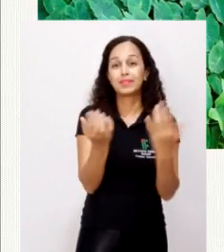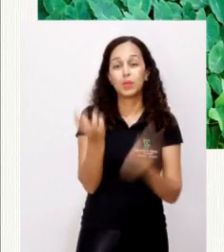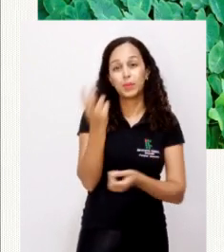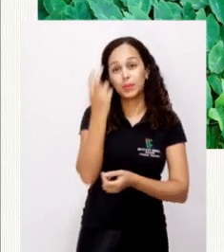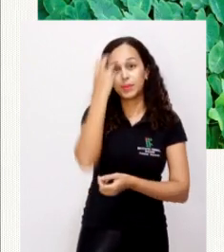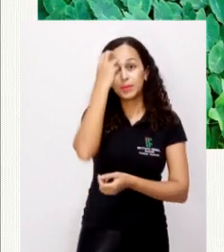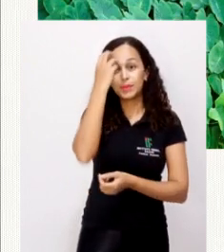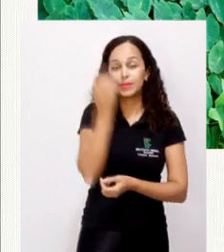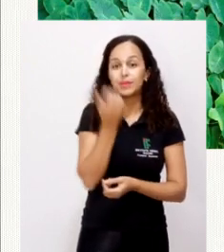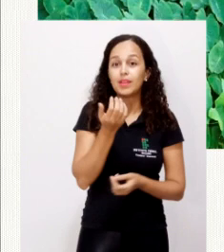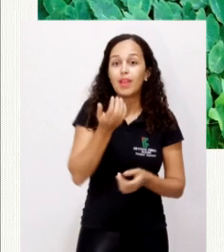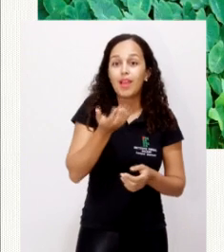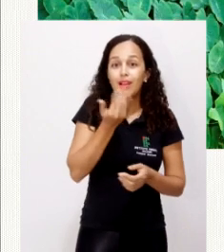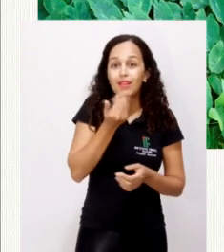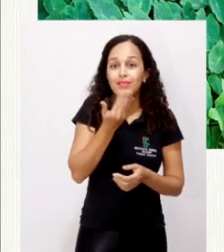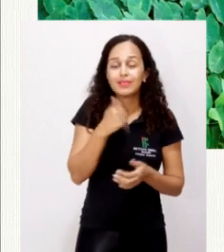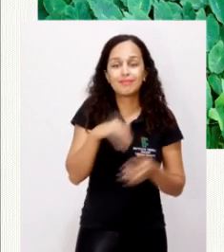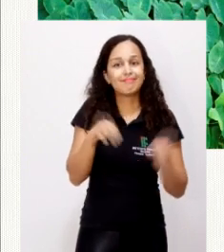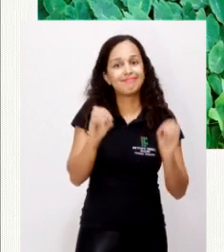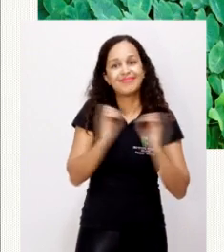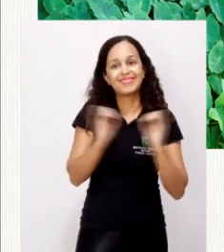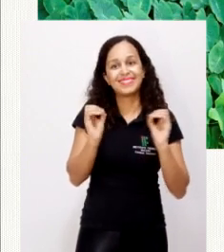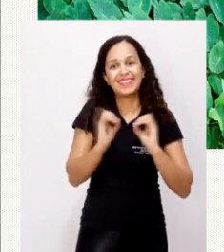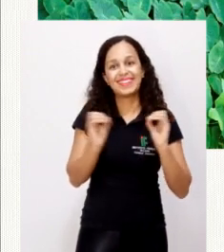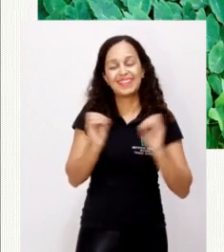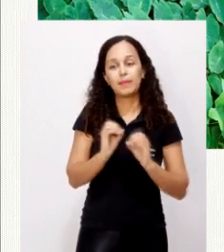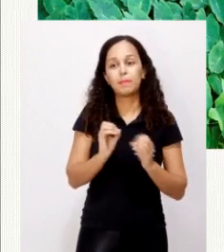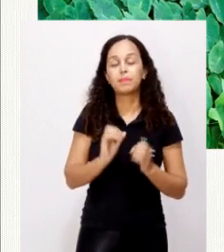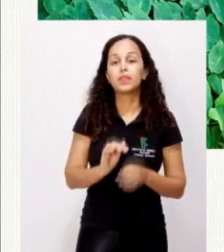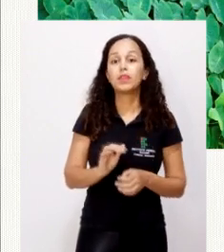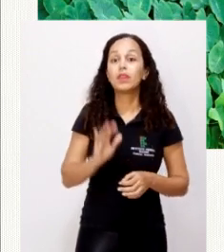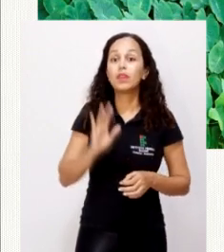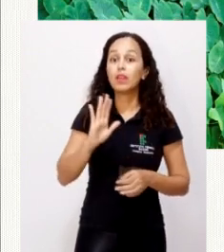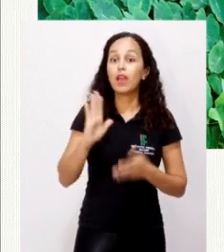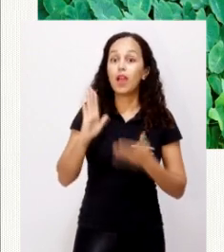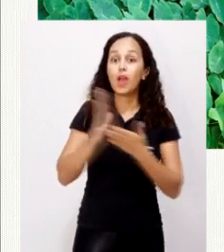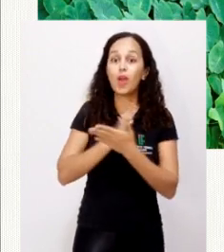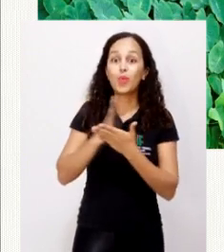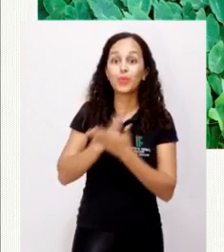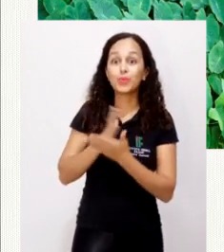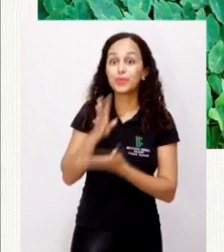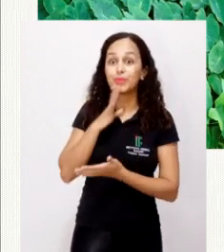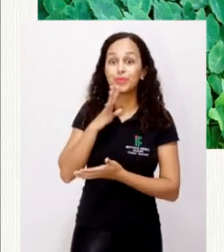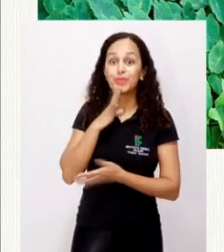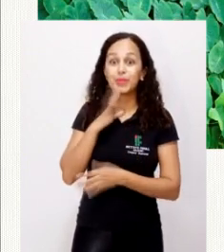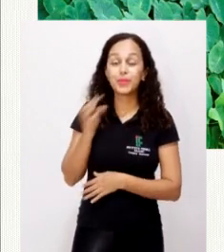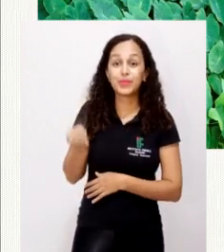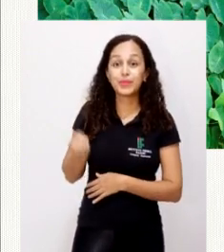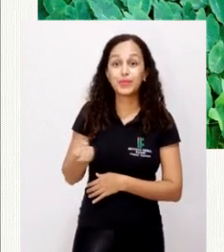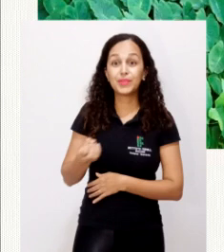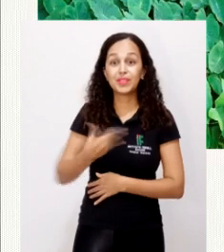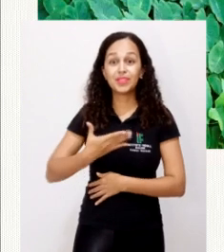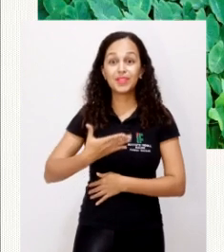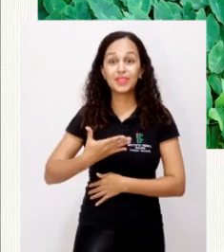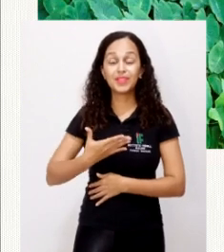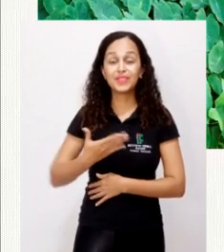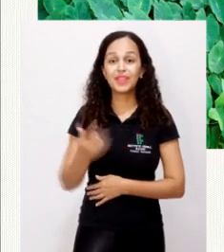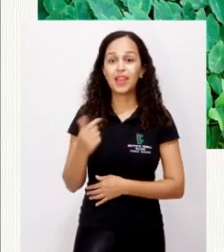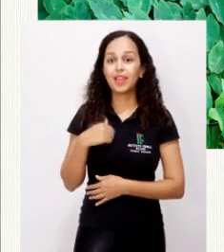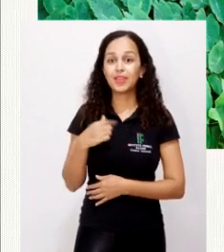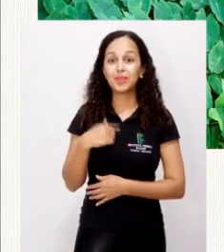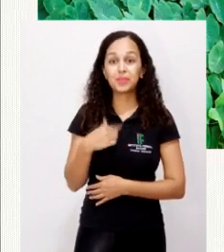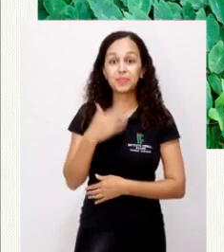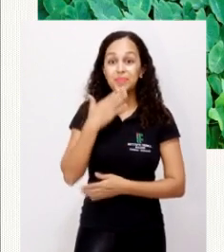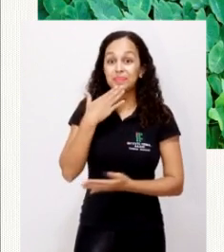não carrego na minha cultura alimentar, no meu hábito alimentar, e para mim muitas delas está sendo um conhecimento